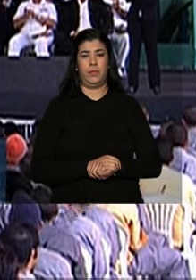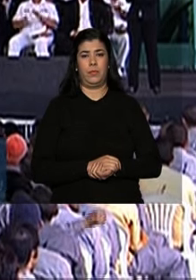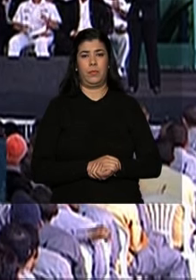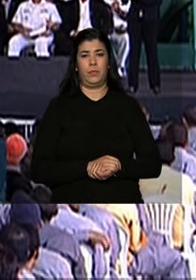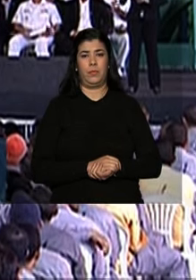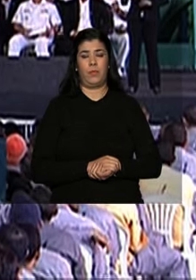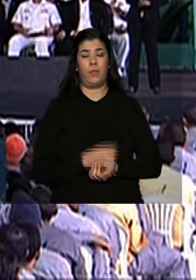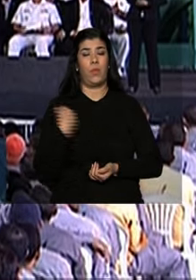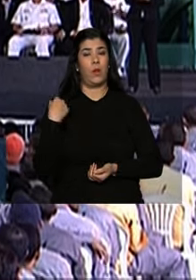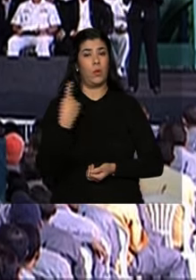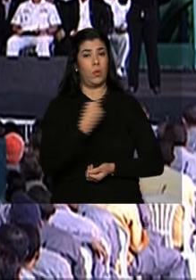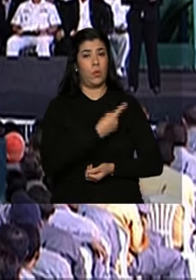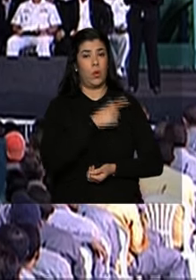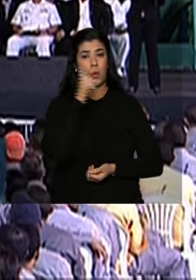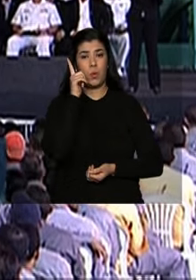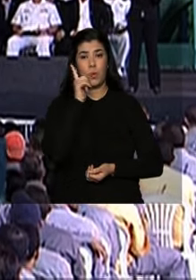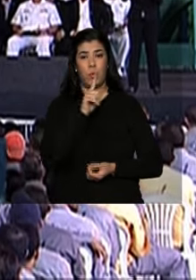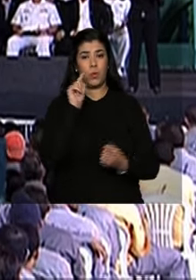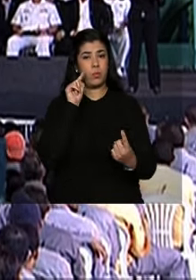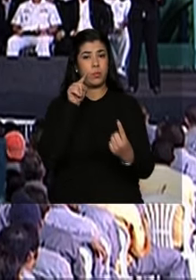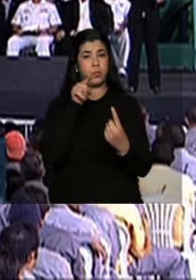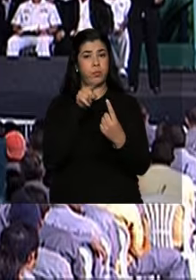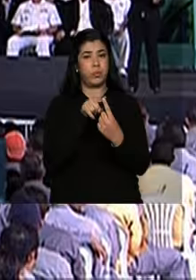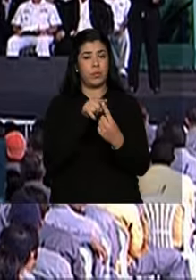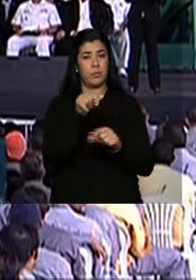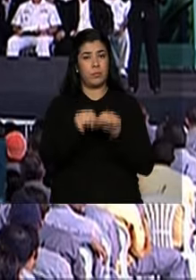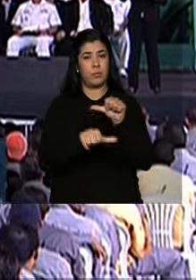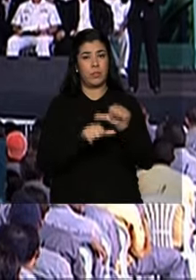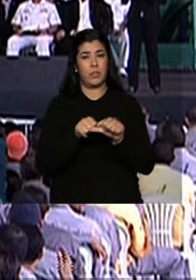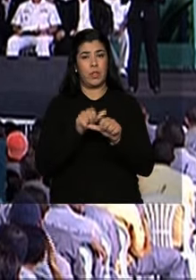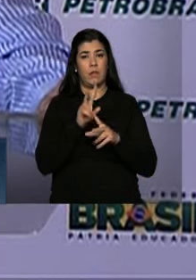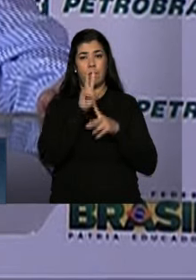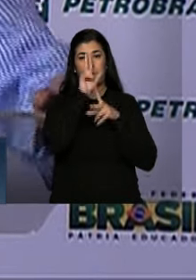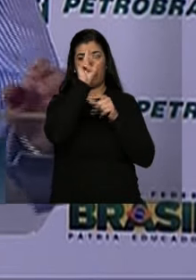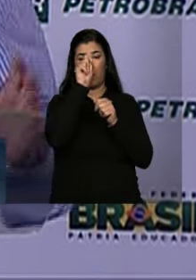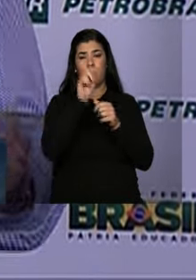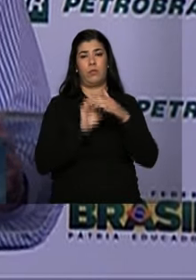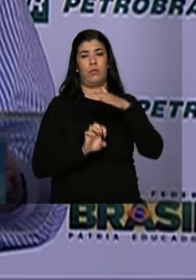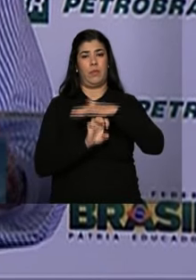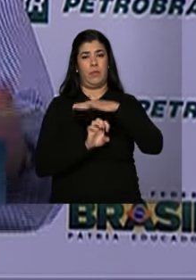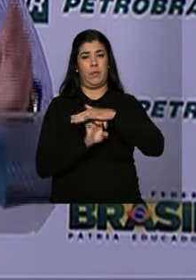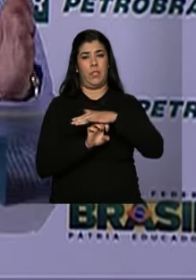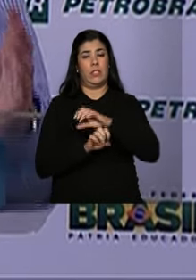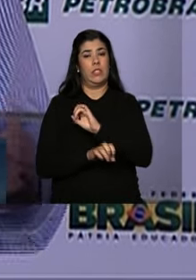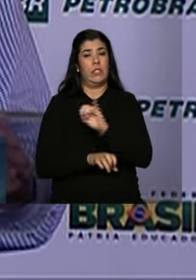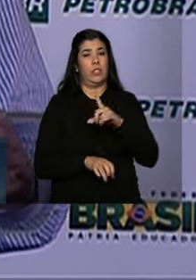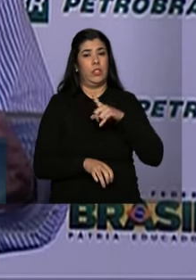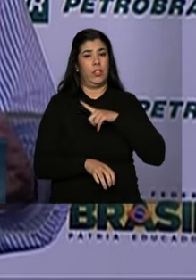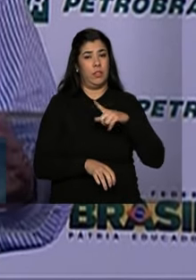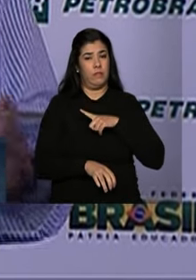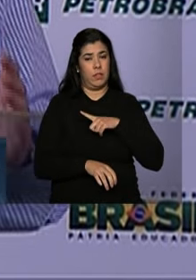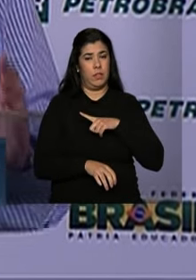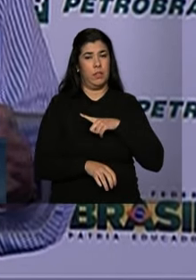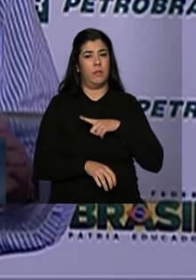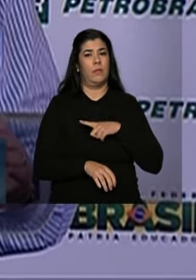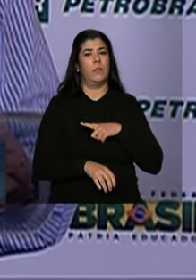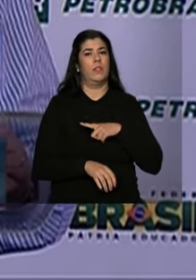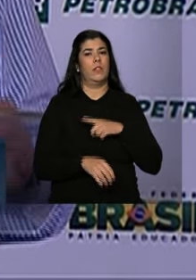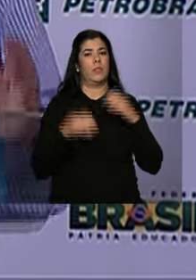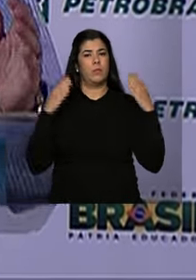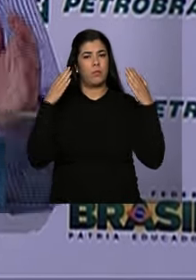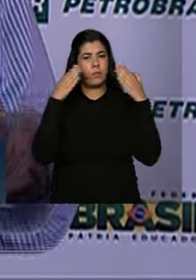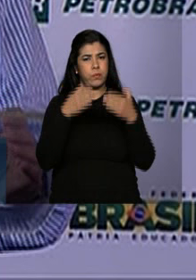Nós só vamos atingir essa meta de fortalecer a nossa empresa se tivermos disciplina,